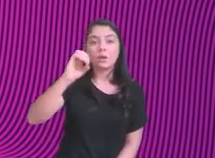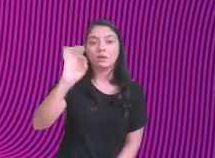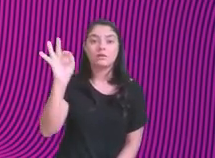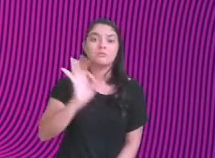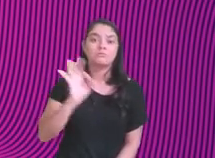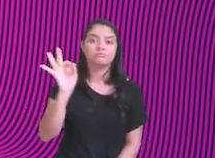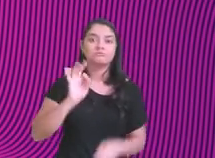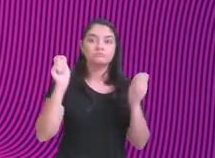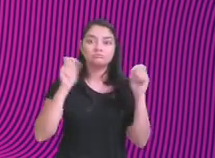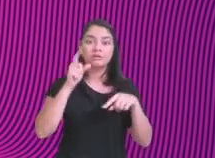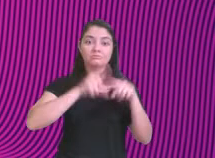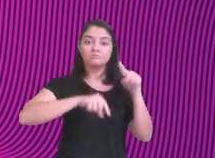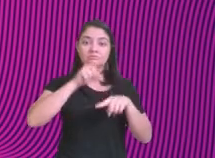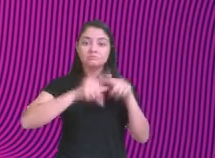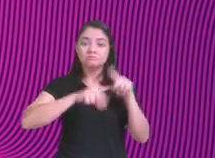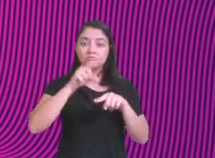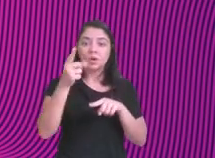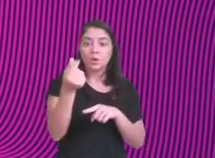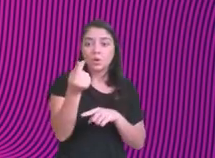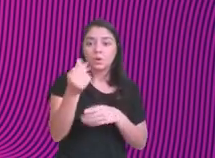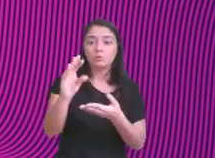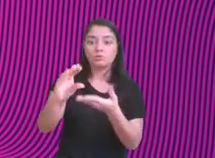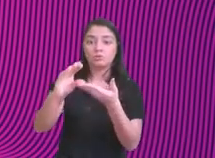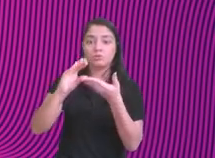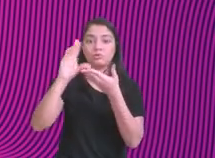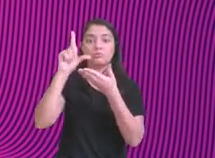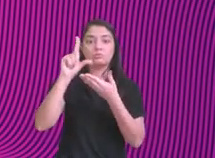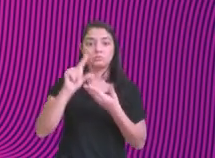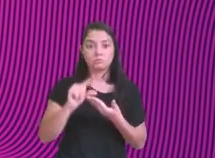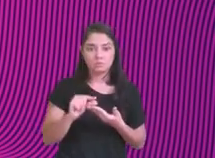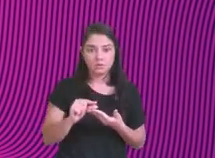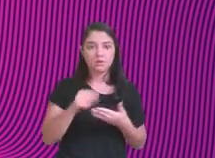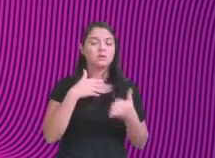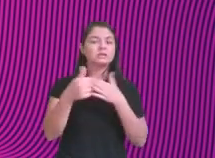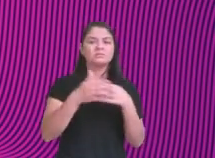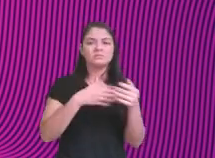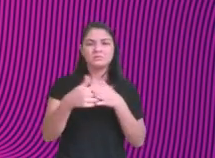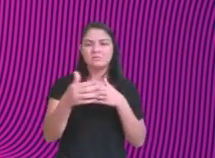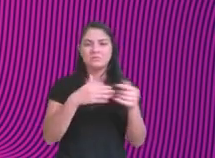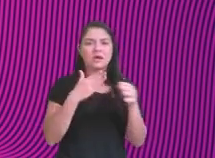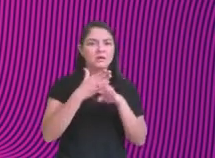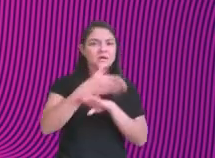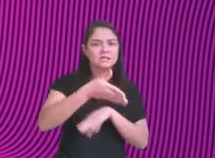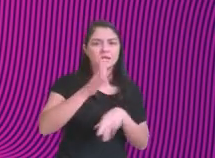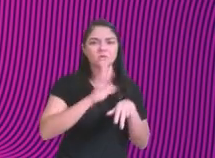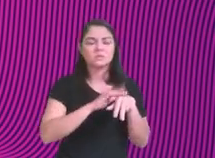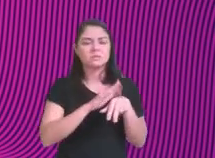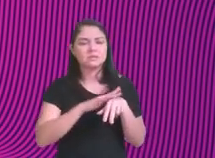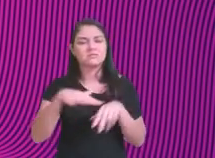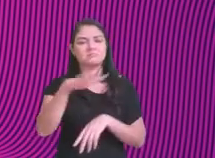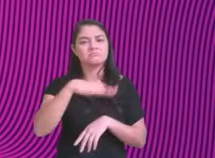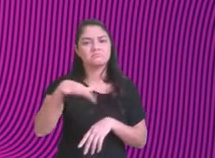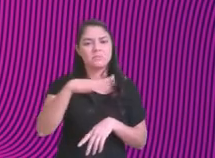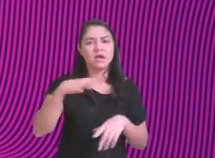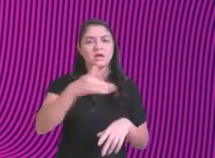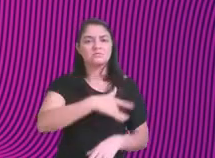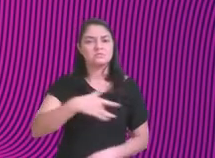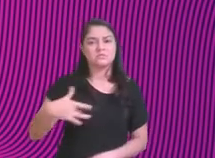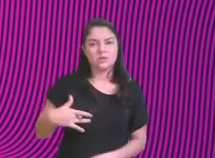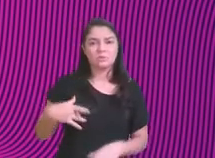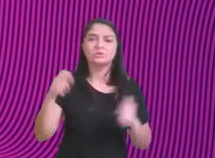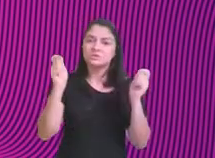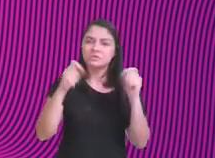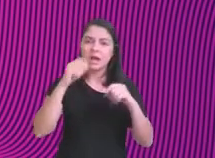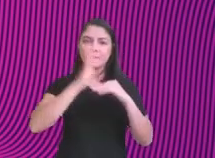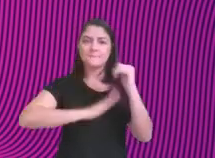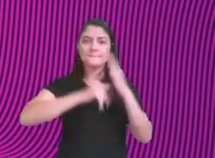de alto custo, independente do acesso do paciente ao sistema de saúde, para promover uma boa